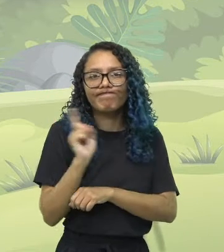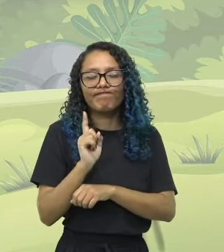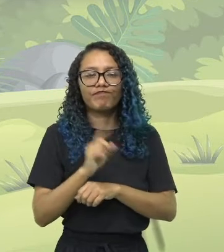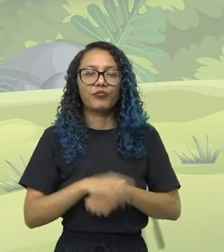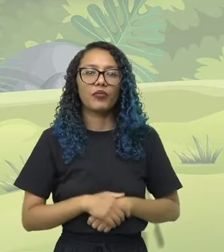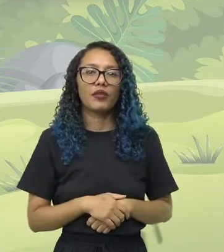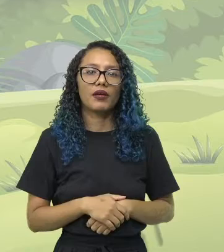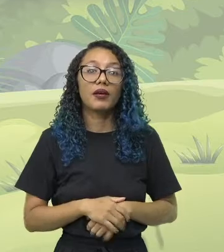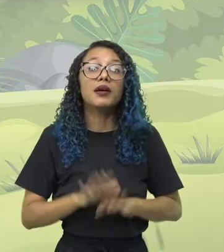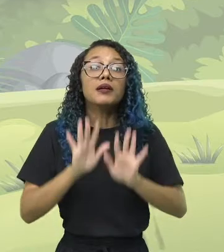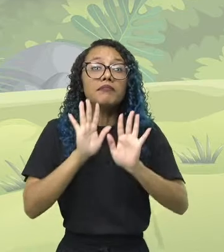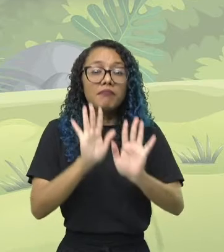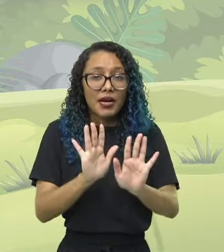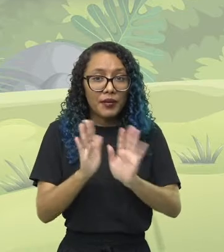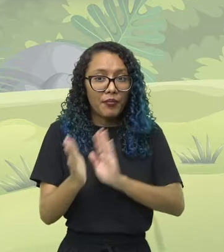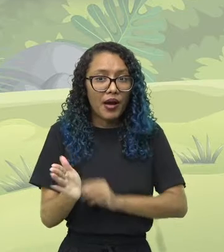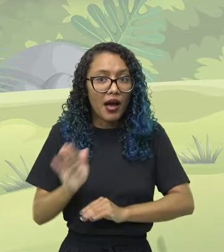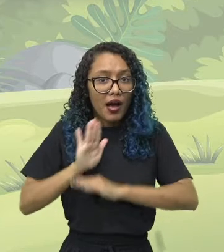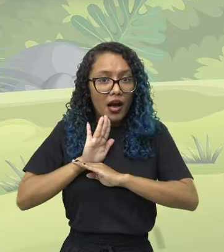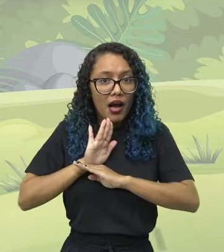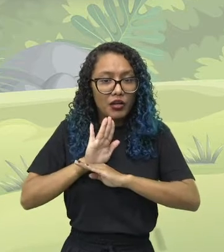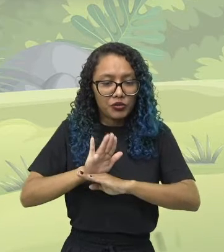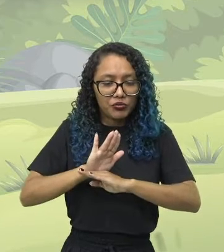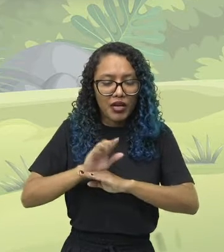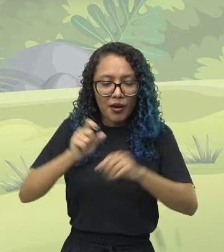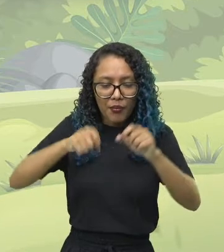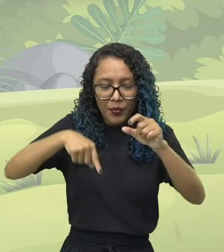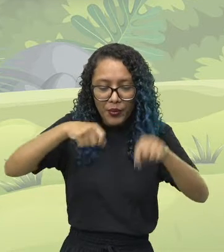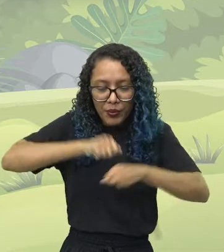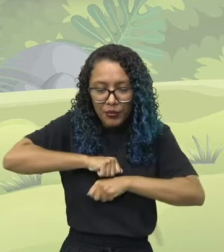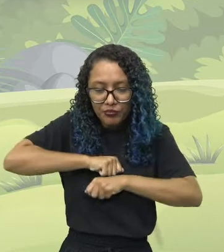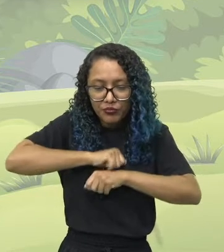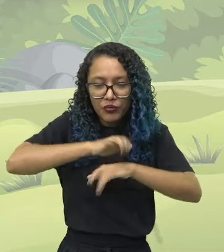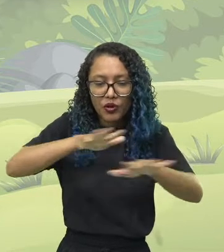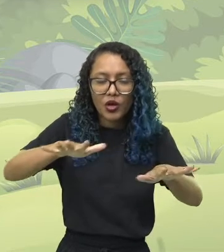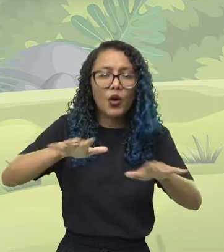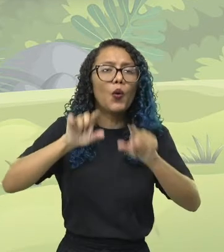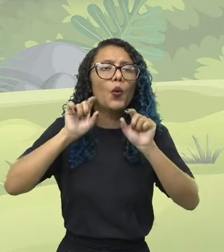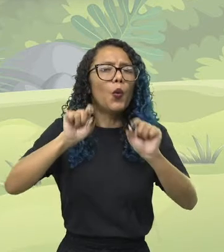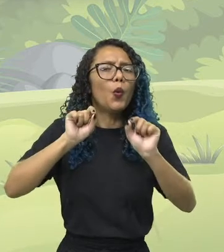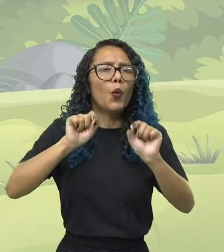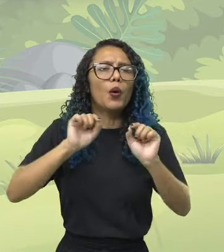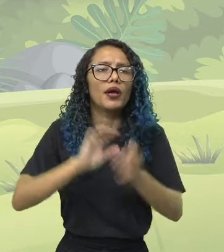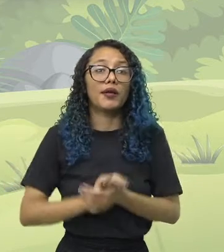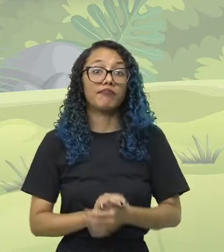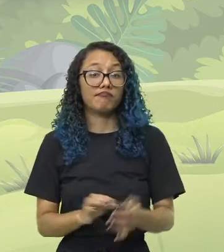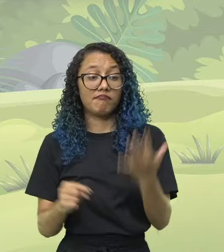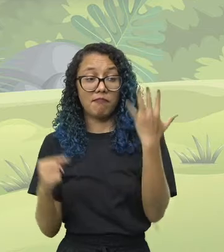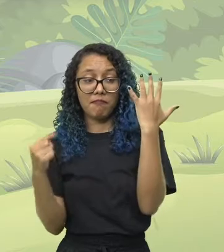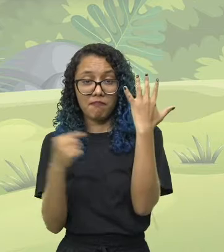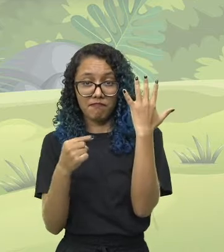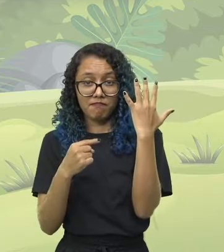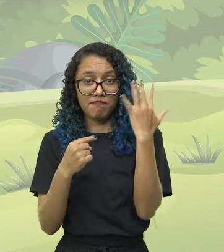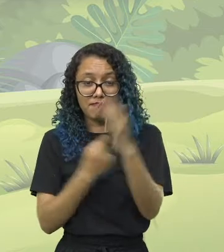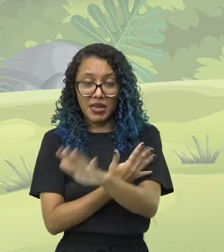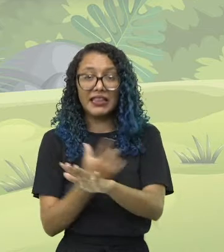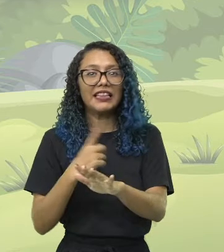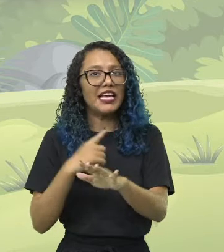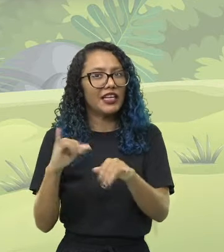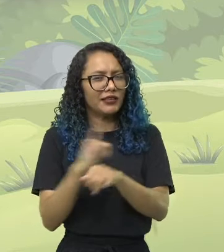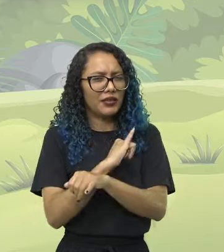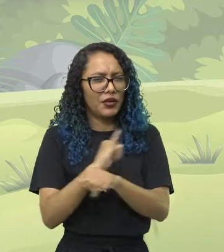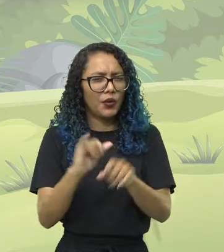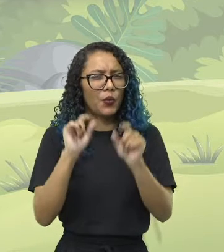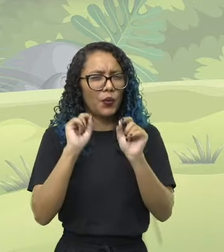Mas, para facilitar a dispersão de suas sementes, as plantas desenvolveram uma estratégia: